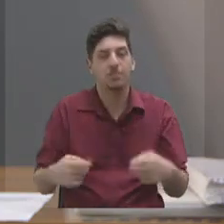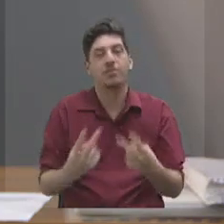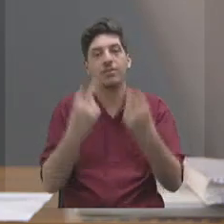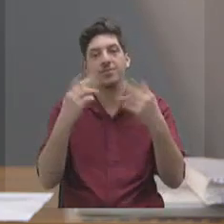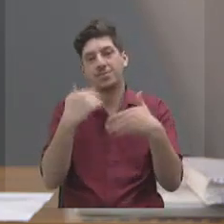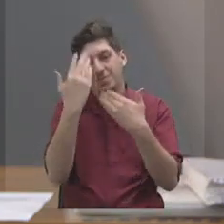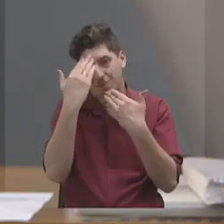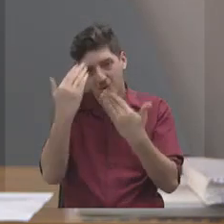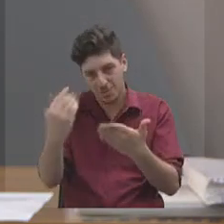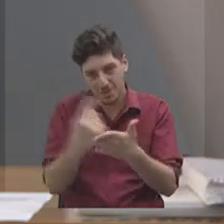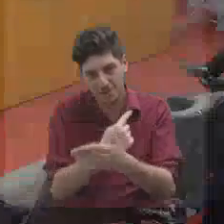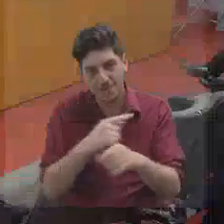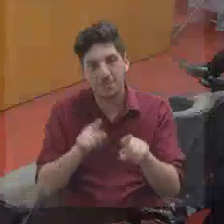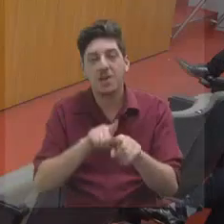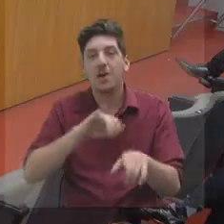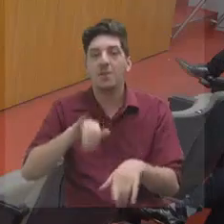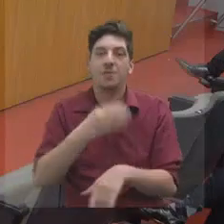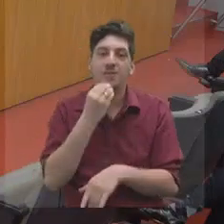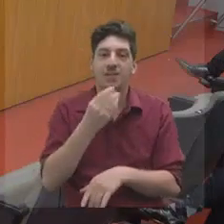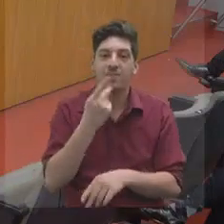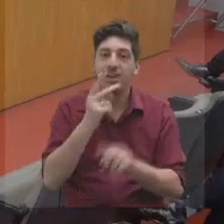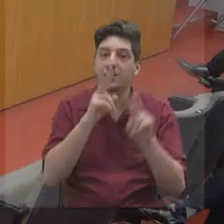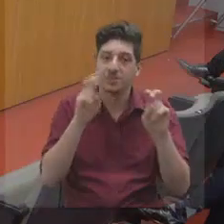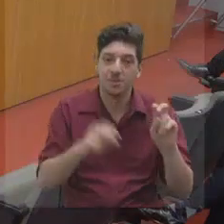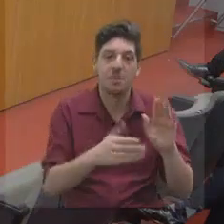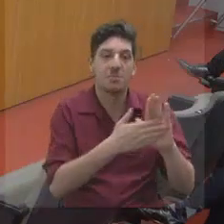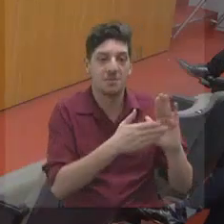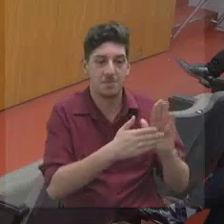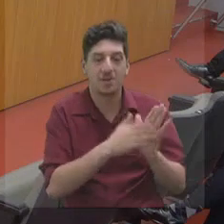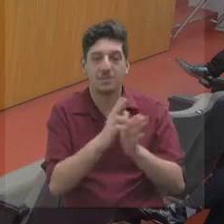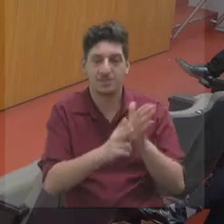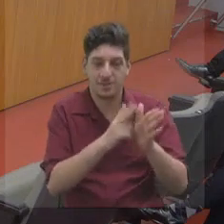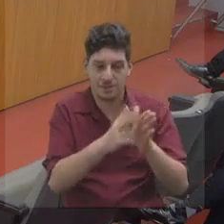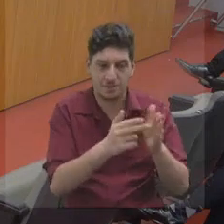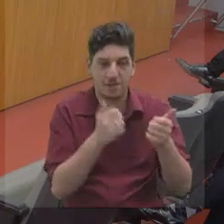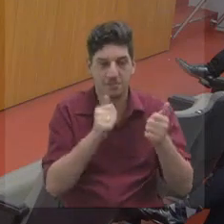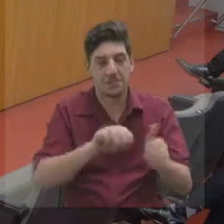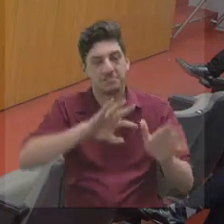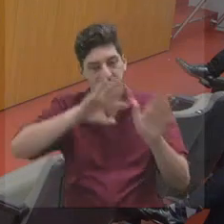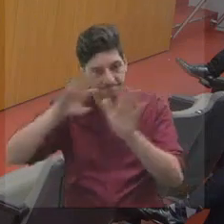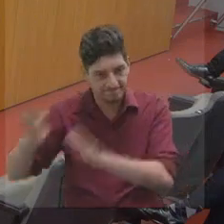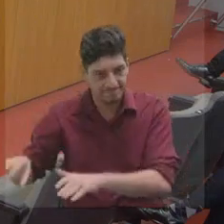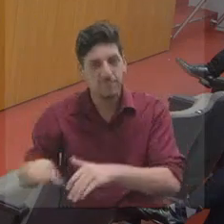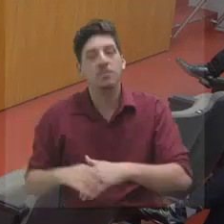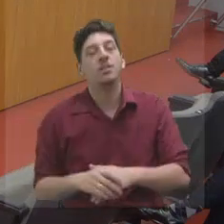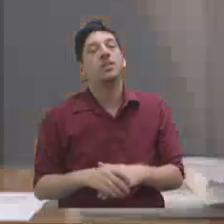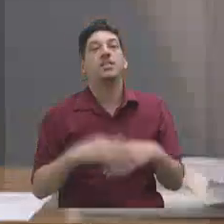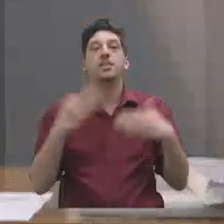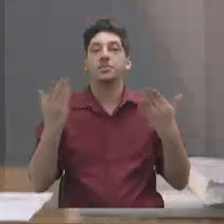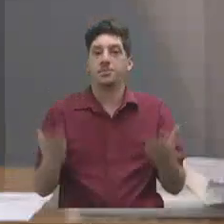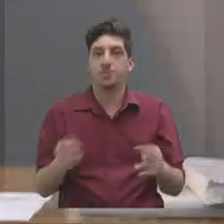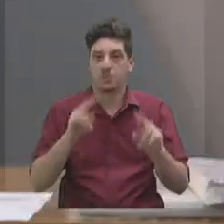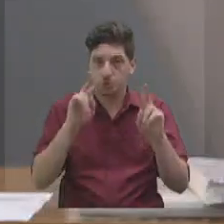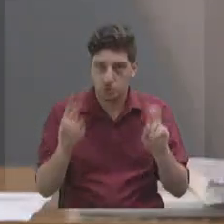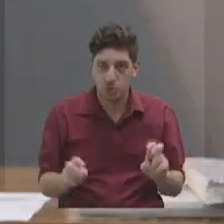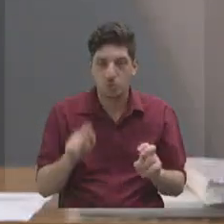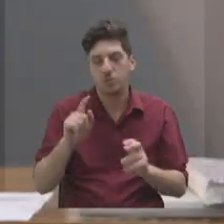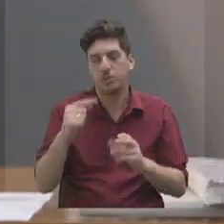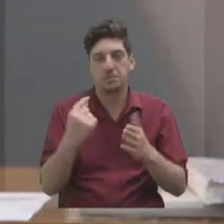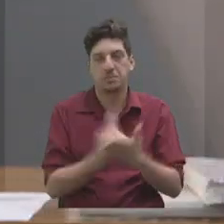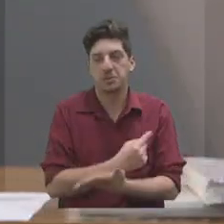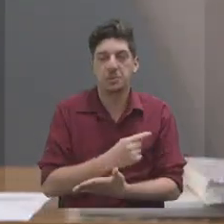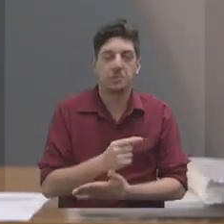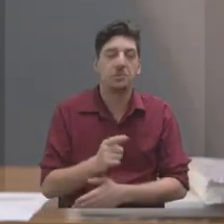a pergunta e a oportunidade a gente pode falar um pouco do nosso plano Ferroviário é em relação as questões oriundas aí né Do